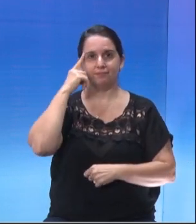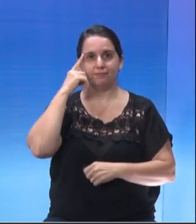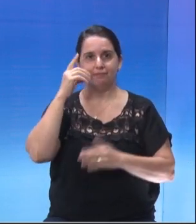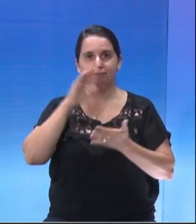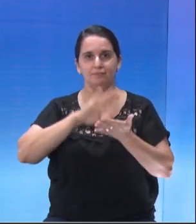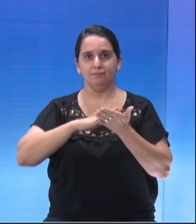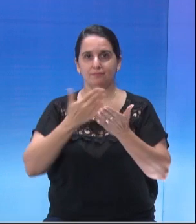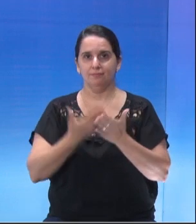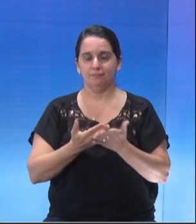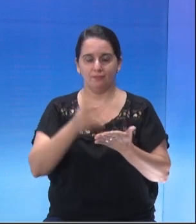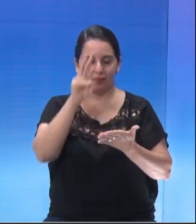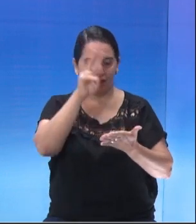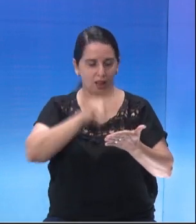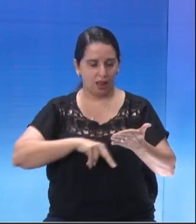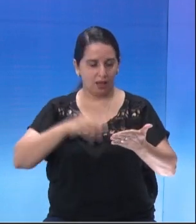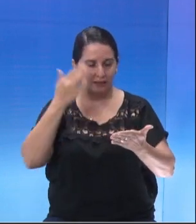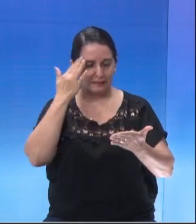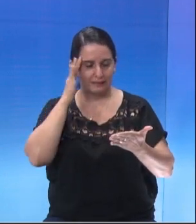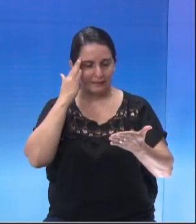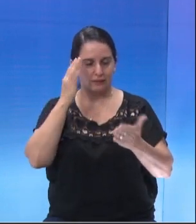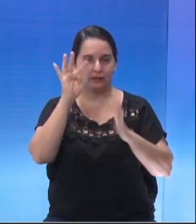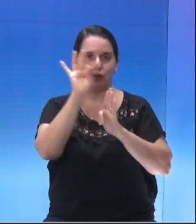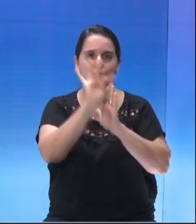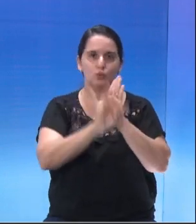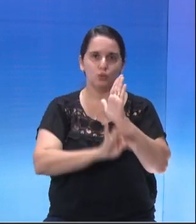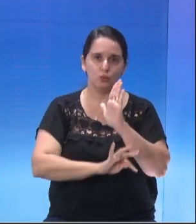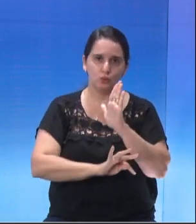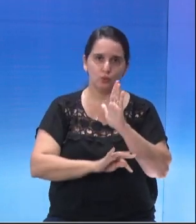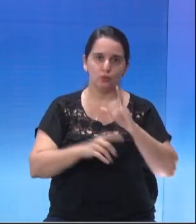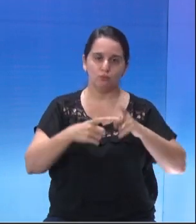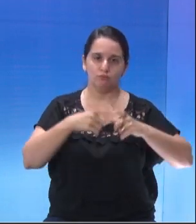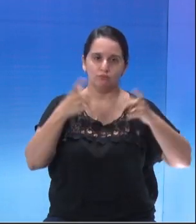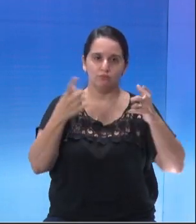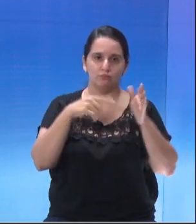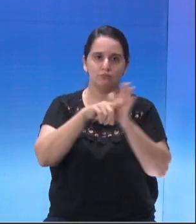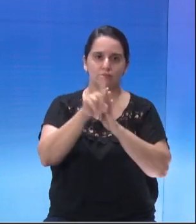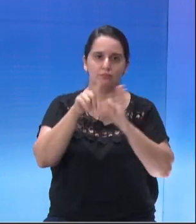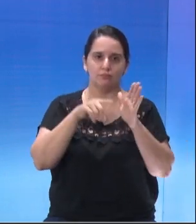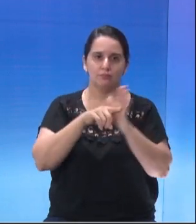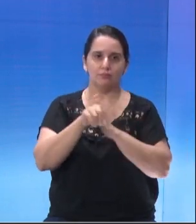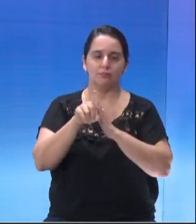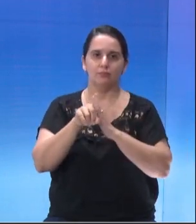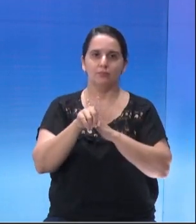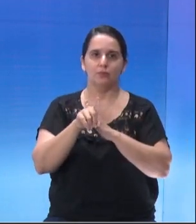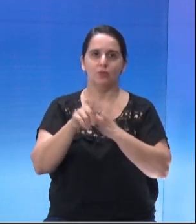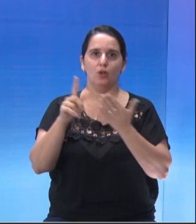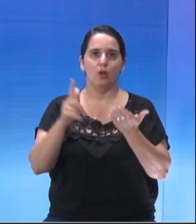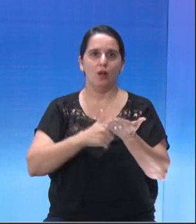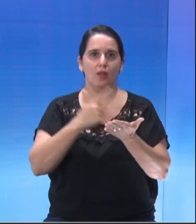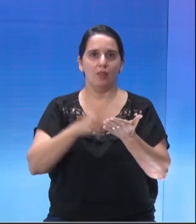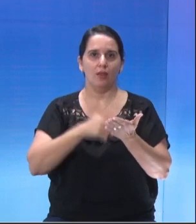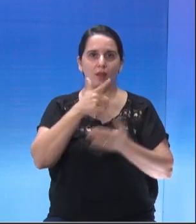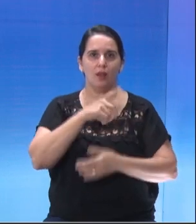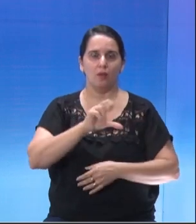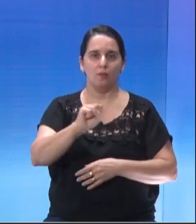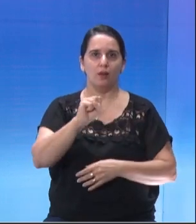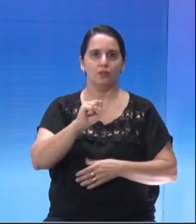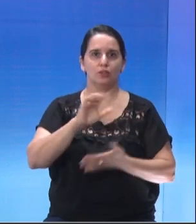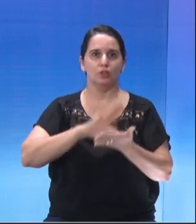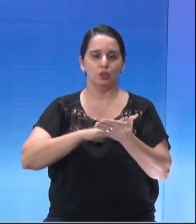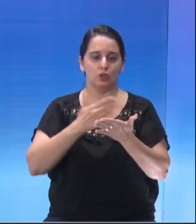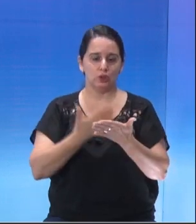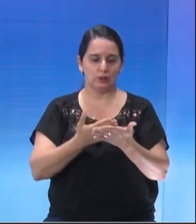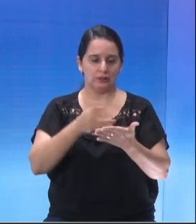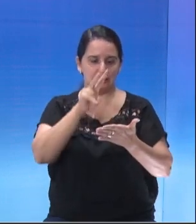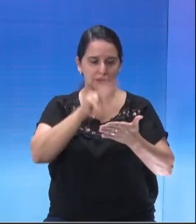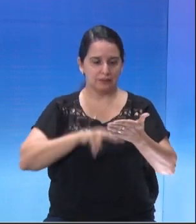Então, lembrando que a interpretação de texto a maioria das suas questões do caderno de linguagens é sobre interpretação. E quando eu